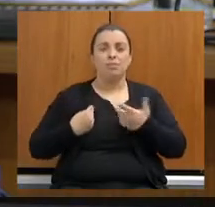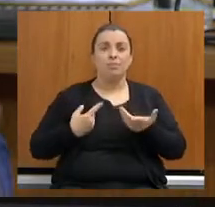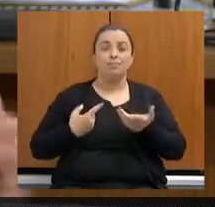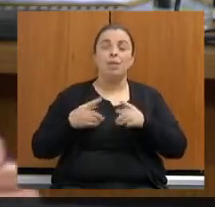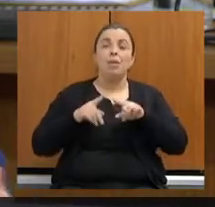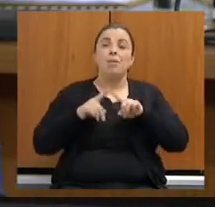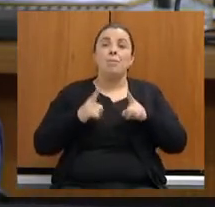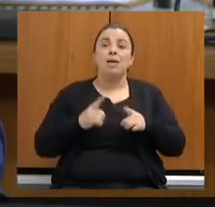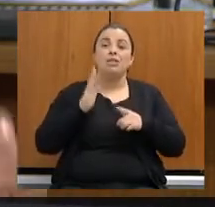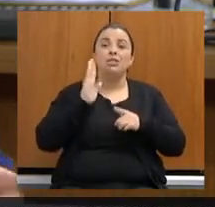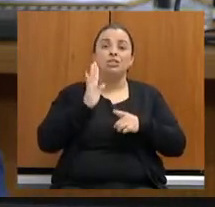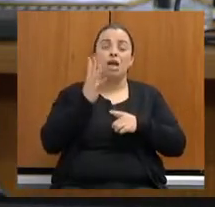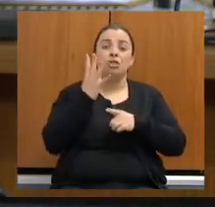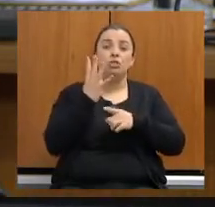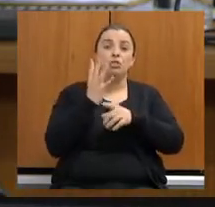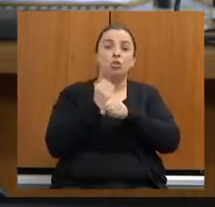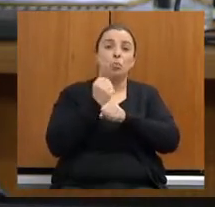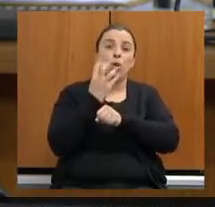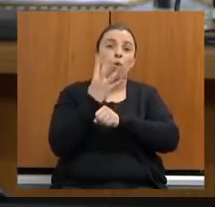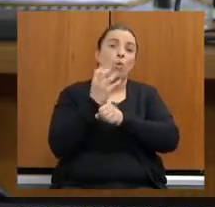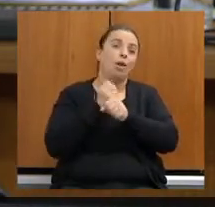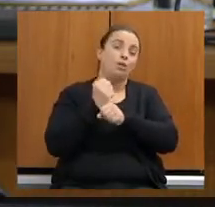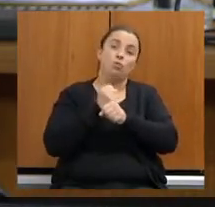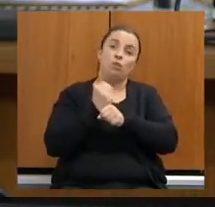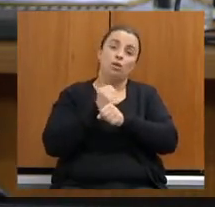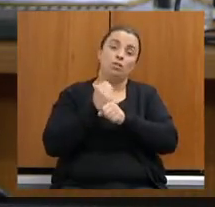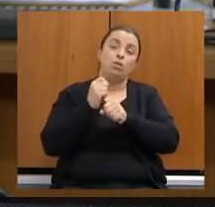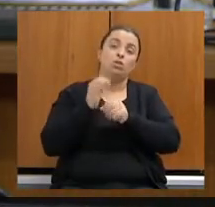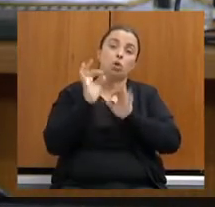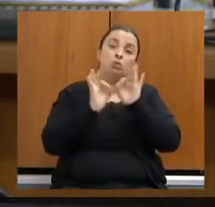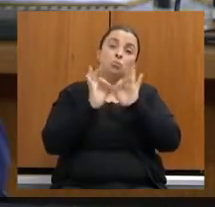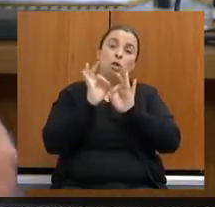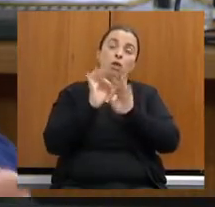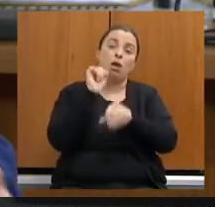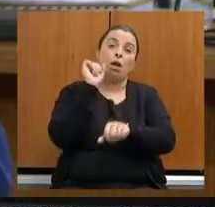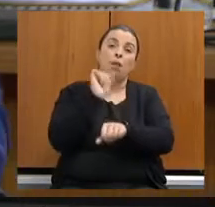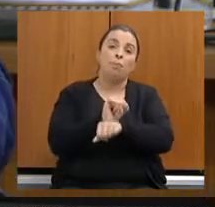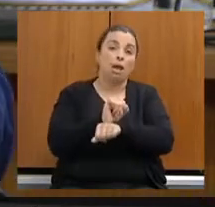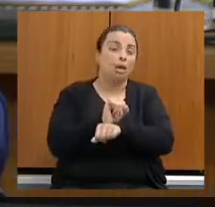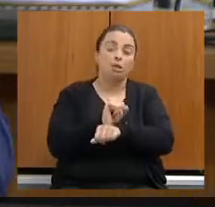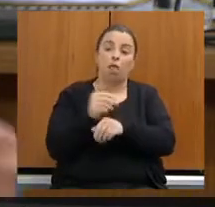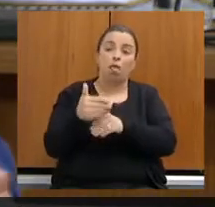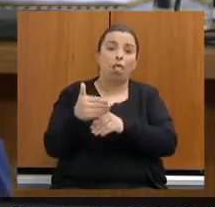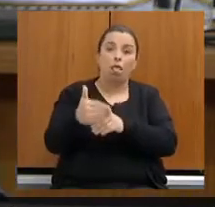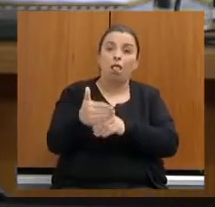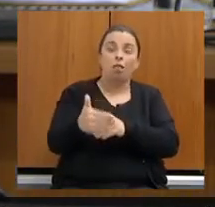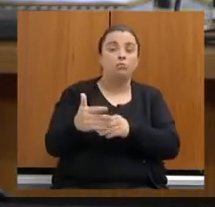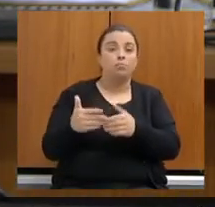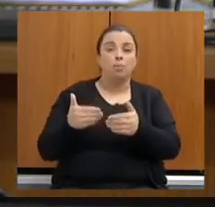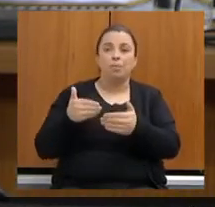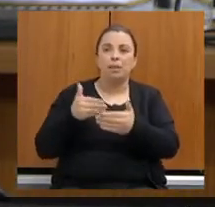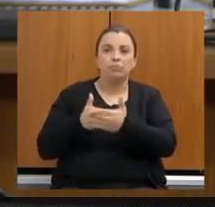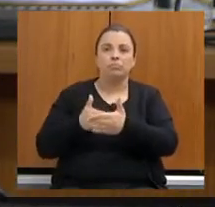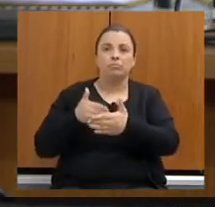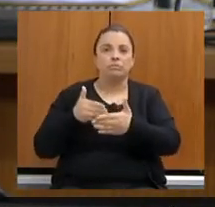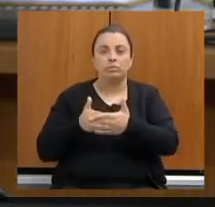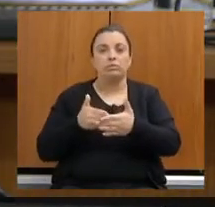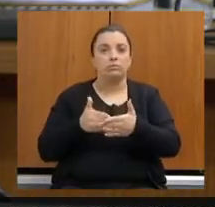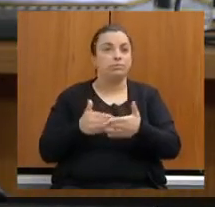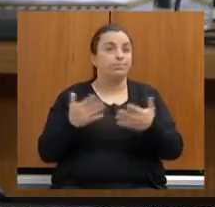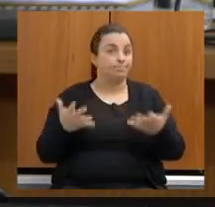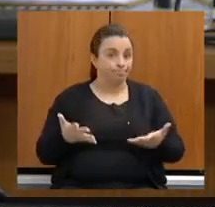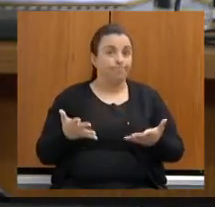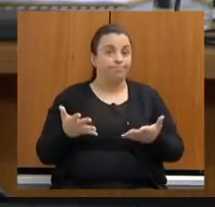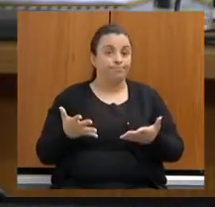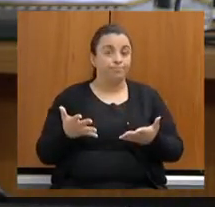os projetos não andam todo ano é ele